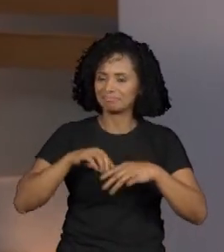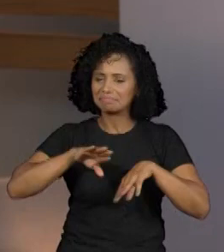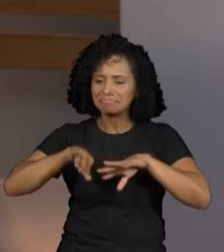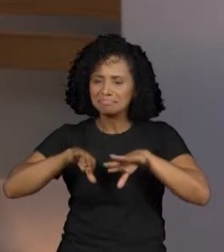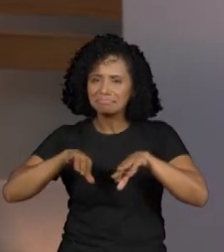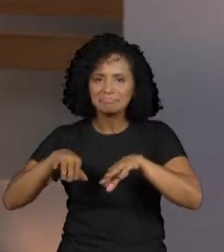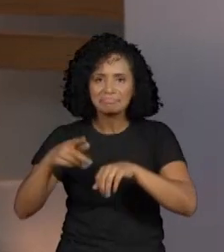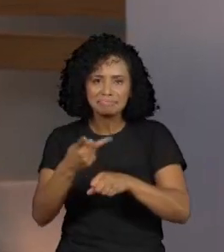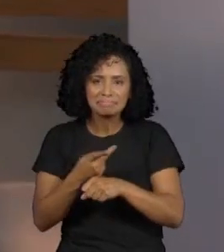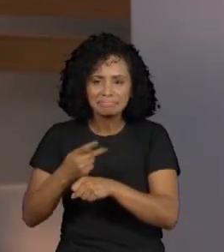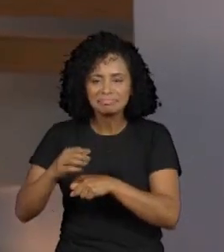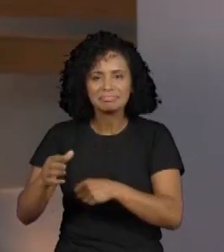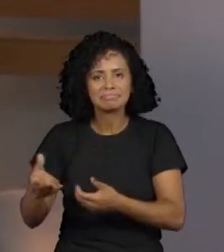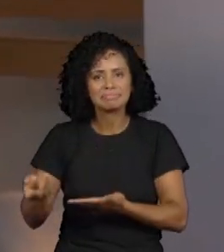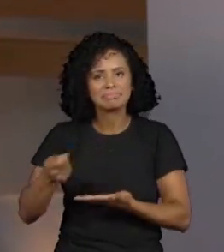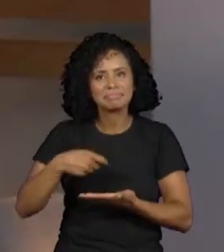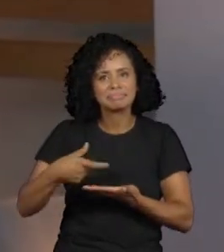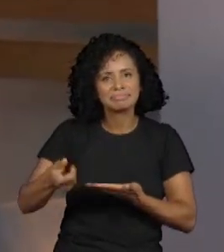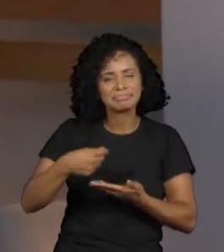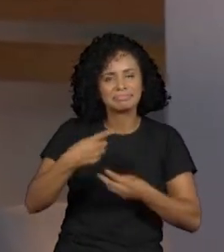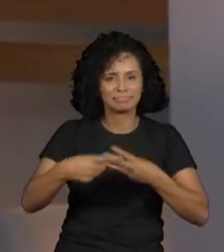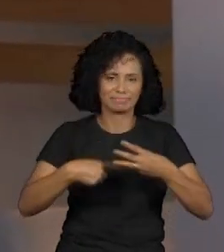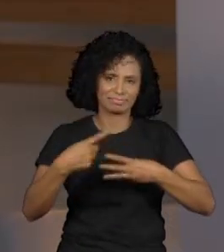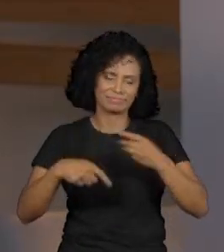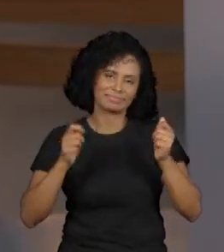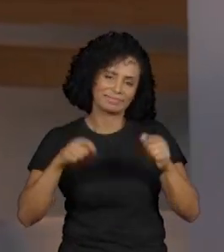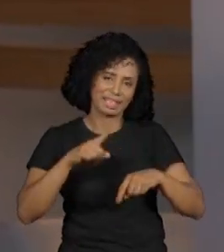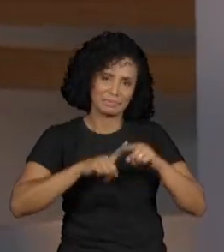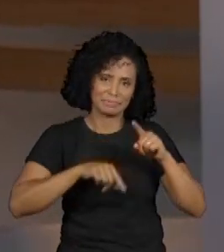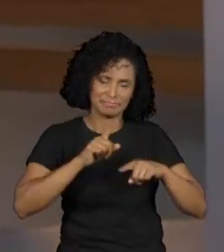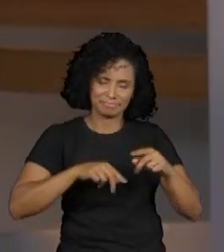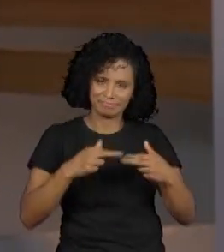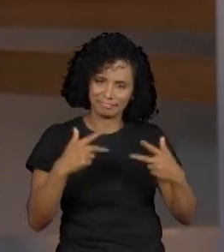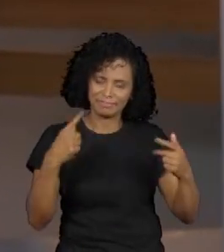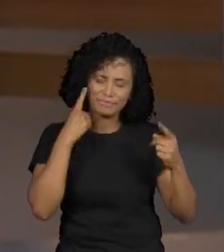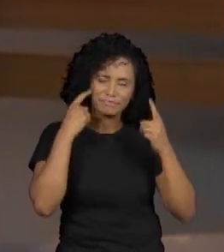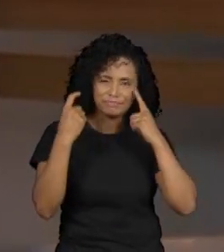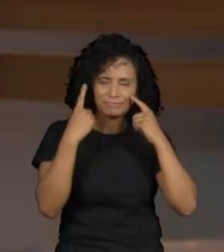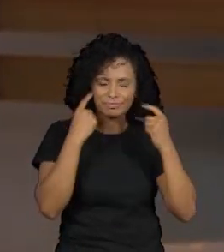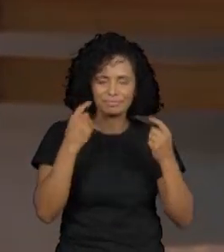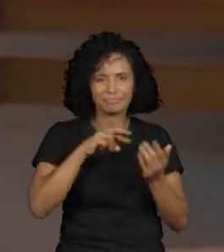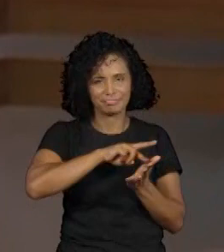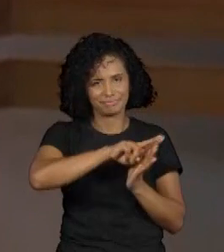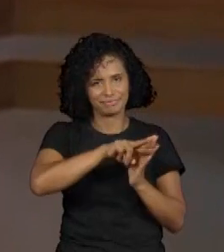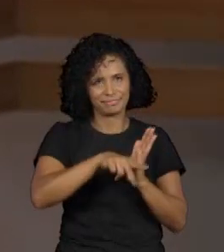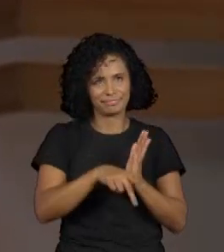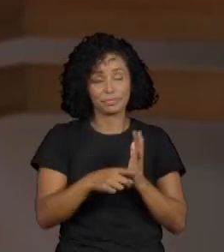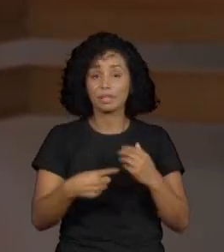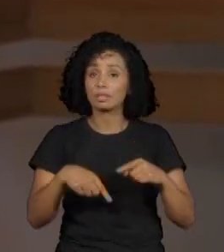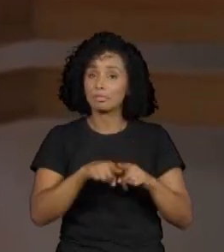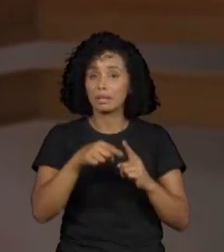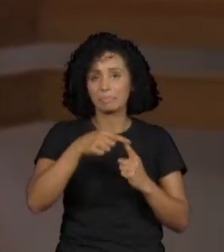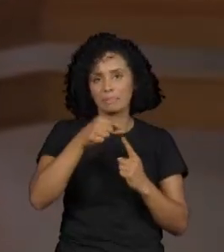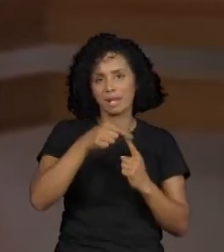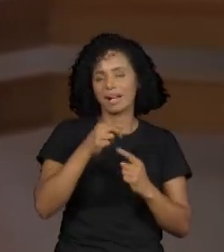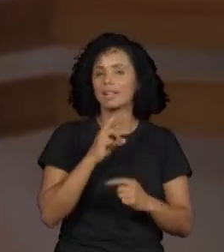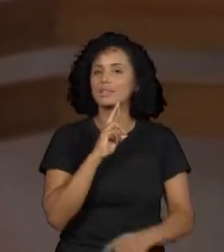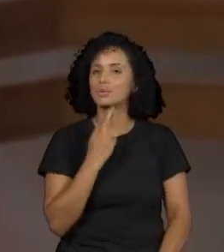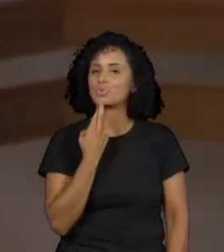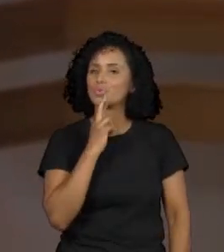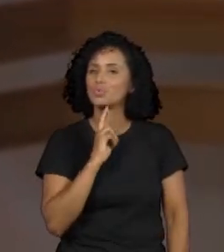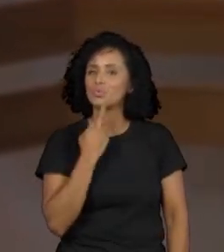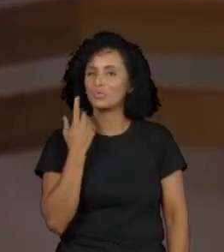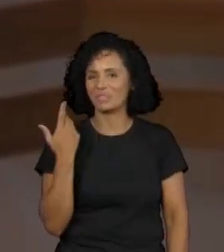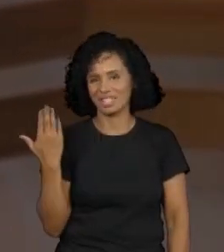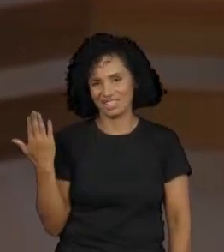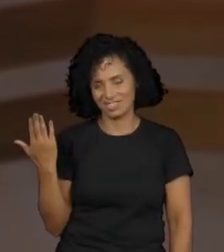de sorvete, olha, sejam eles coloridos ou não, mas é um recurso aí muito bacana, aí, muito